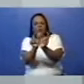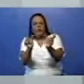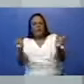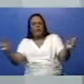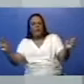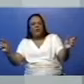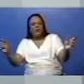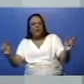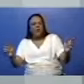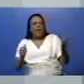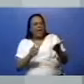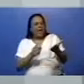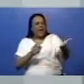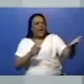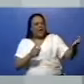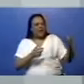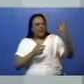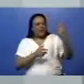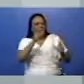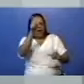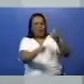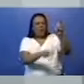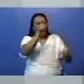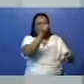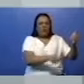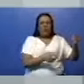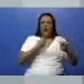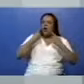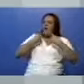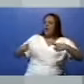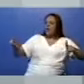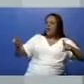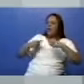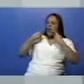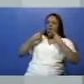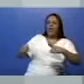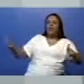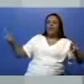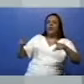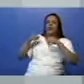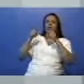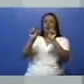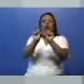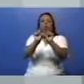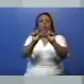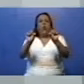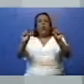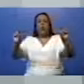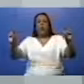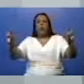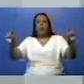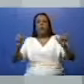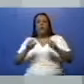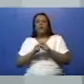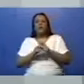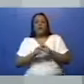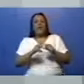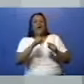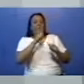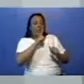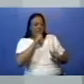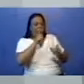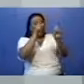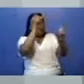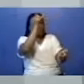Estas quatro pessoas da imagem estão cantando. Eu continuaria tendo uma oração. Observe que eu ainda teria aí o pessoas